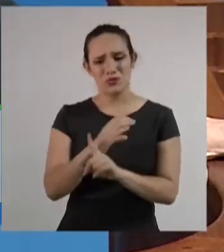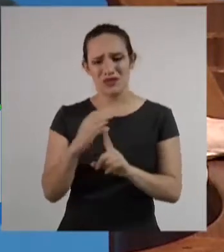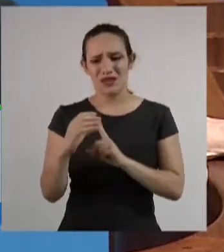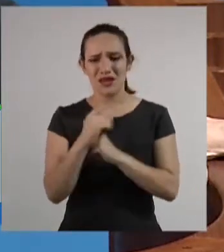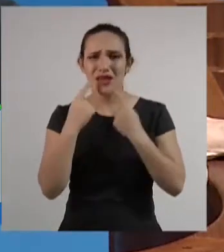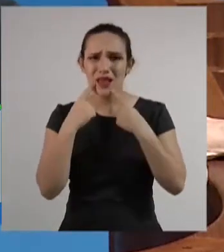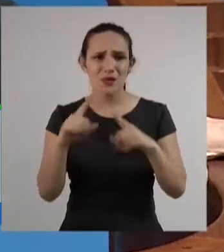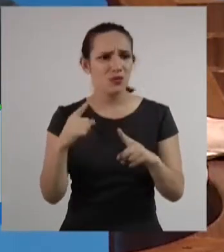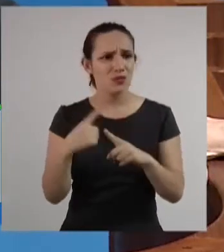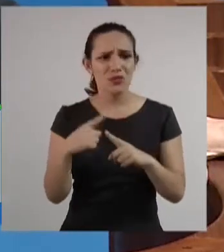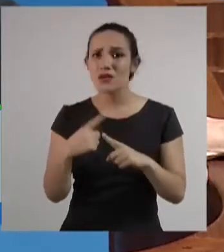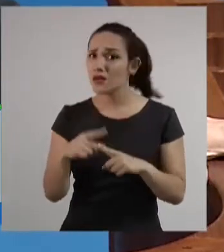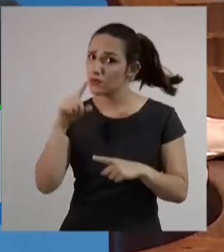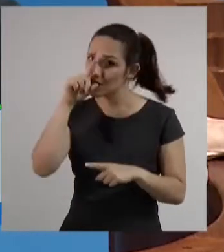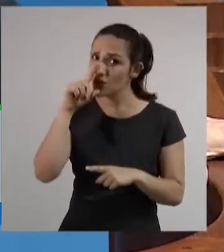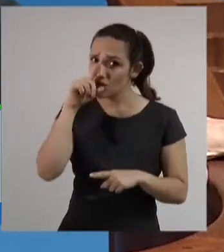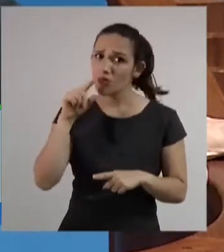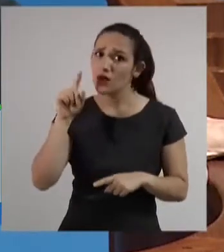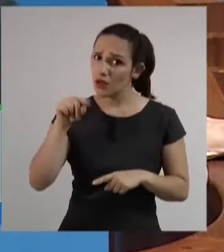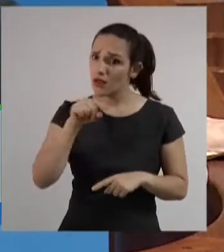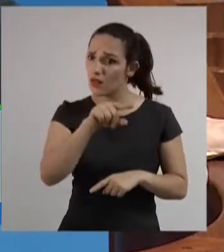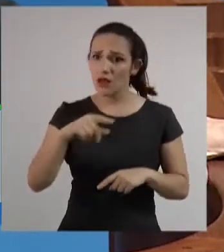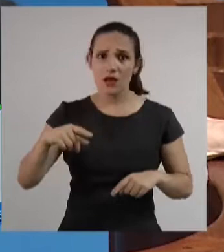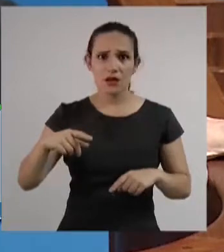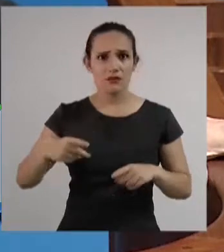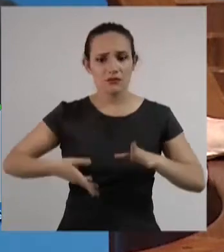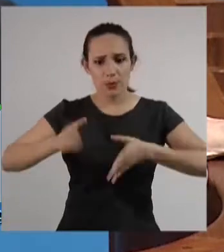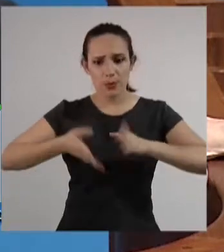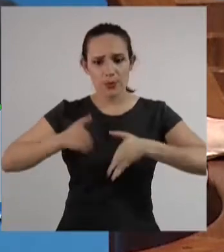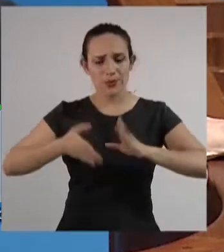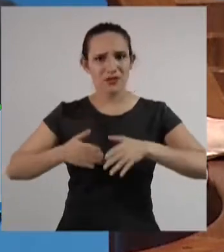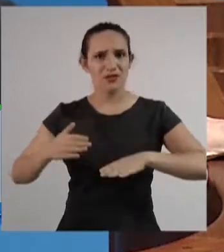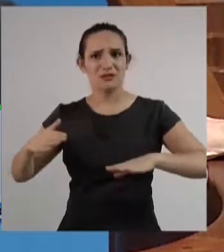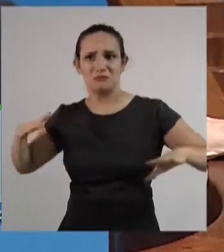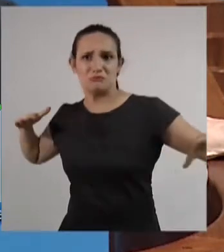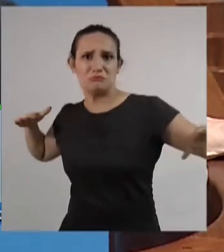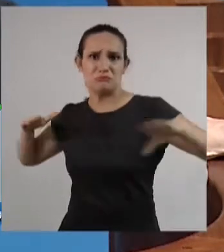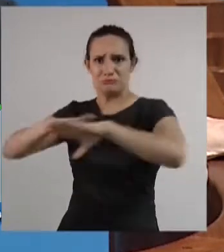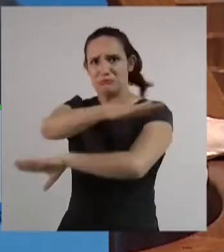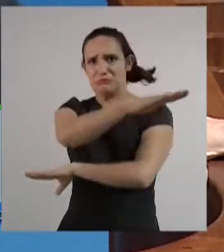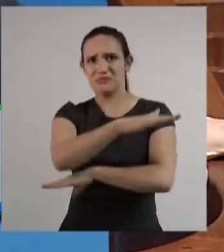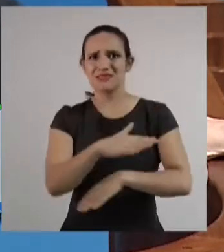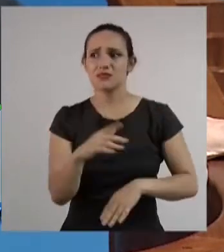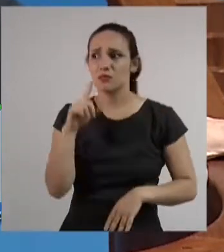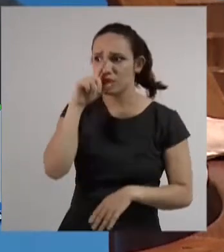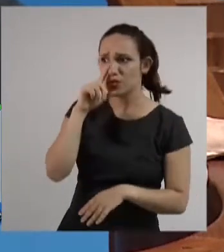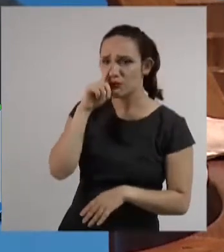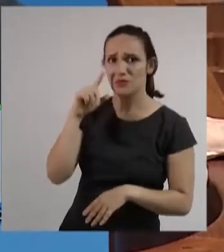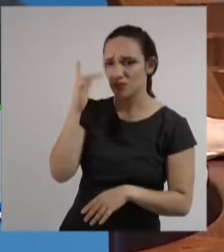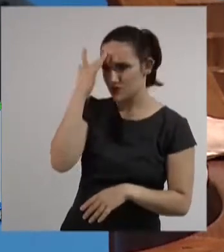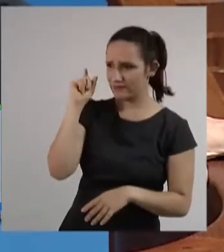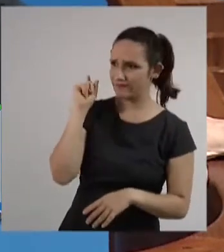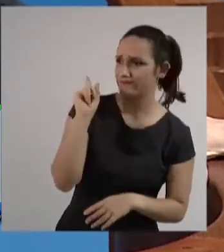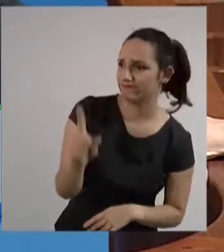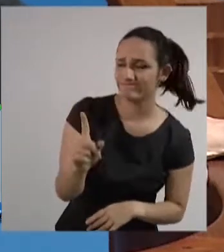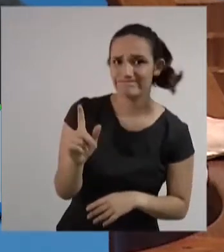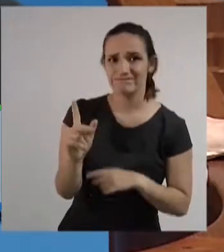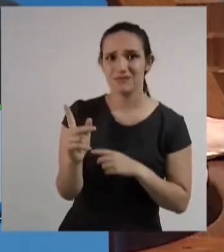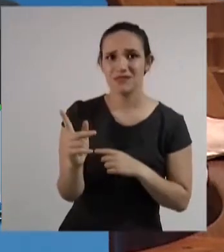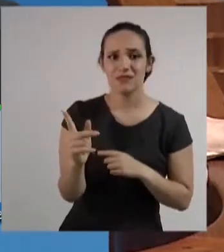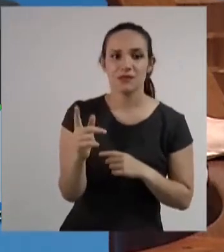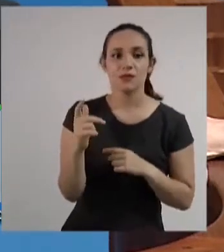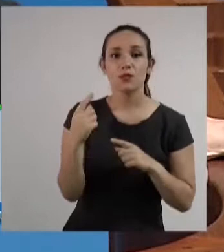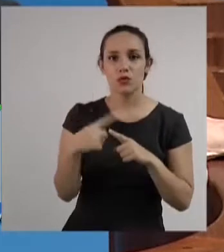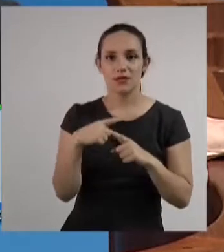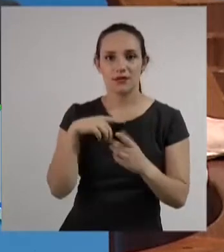as pessoas correm risco naquela rodovia quando atravessam a pé, quando se deslocam de uma